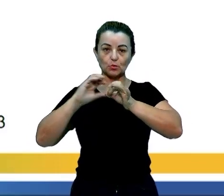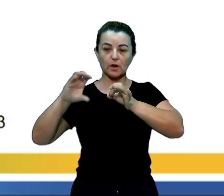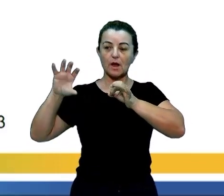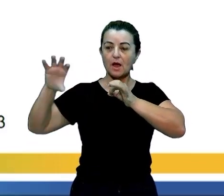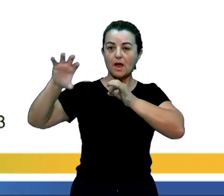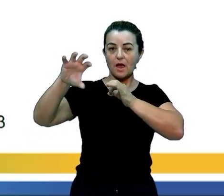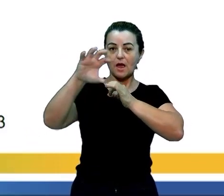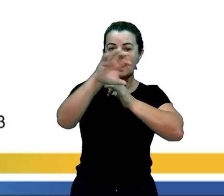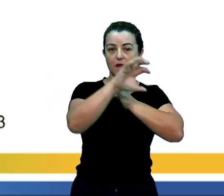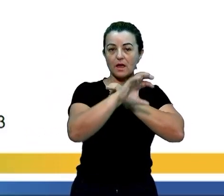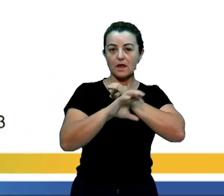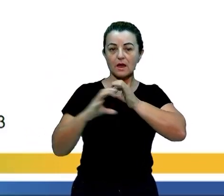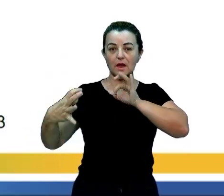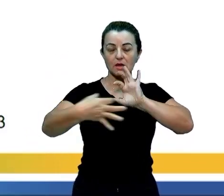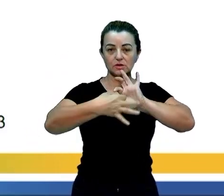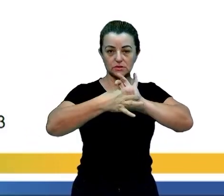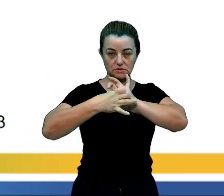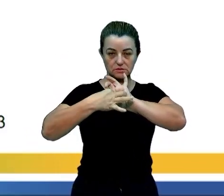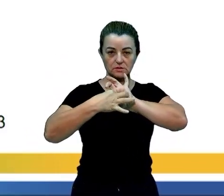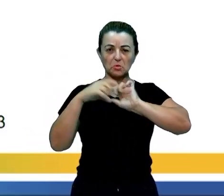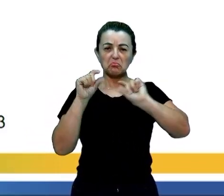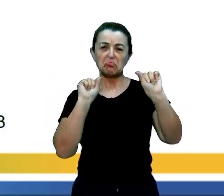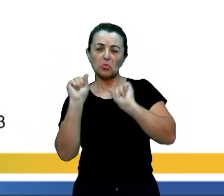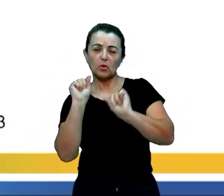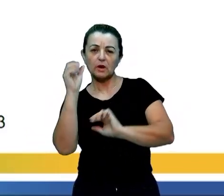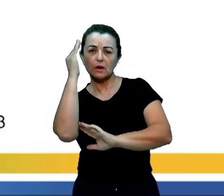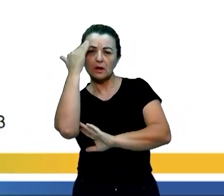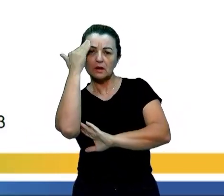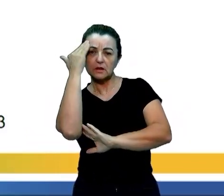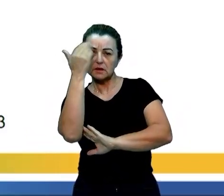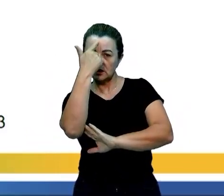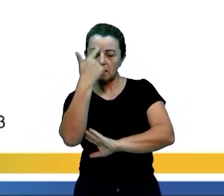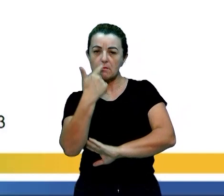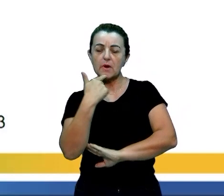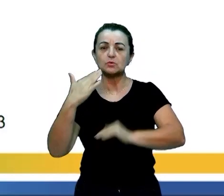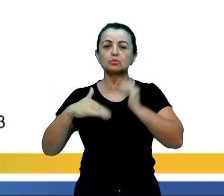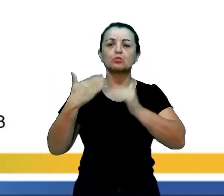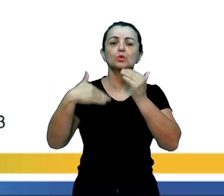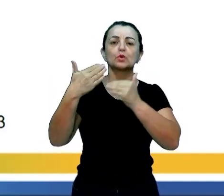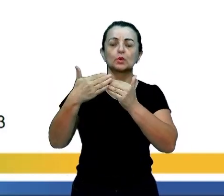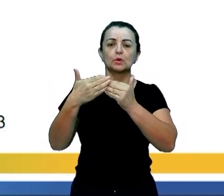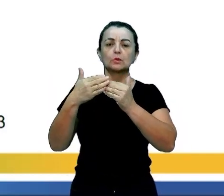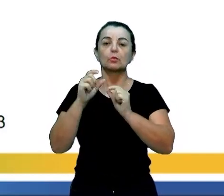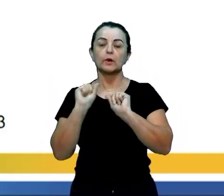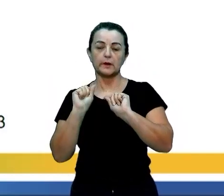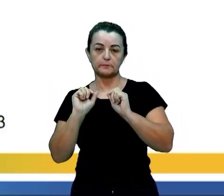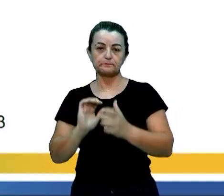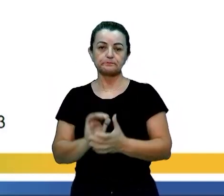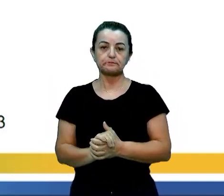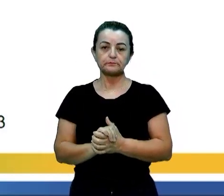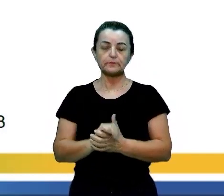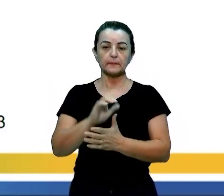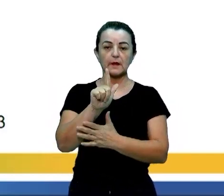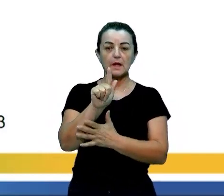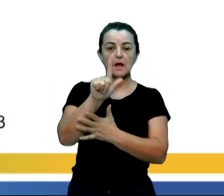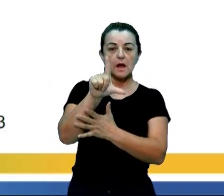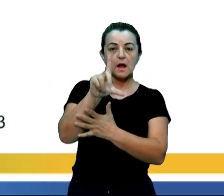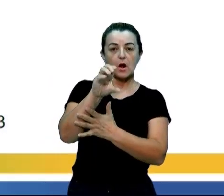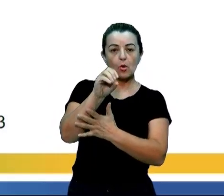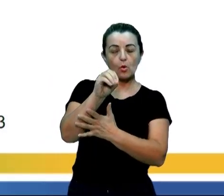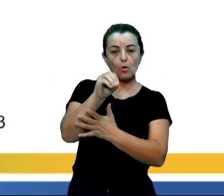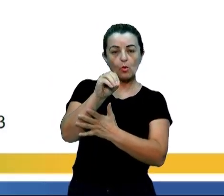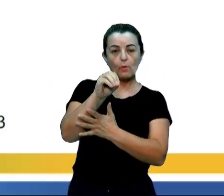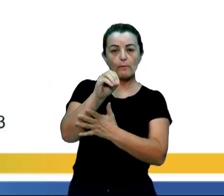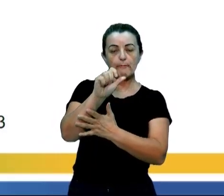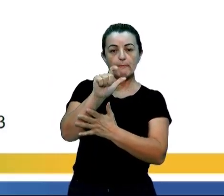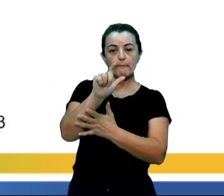é? O que é que a gente pode entender dessa imagem e desse processo? A gente pode entender que a globalização ela só